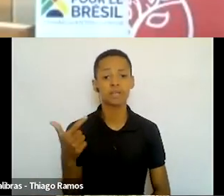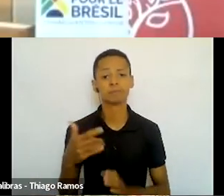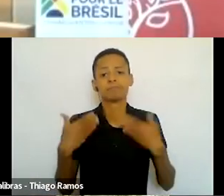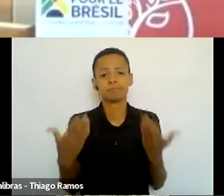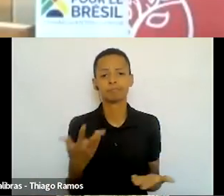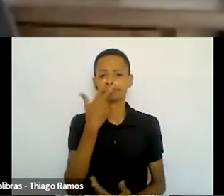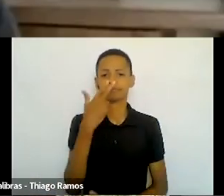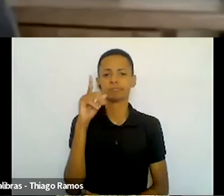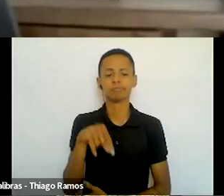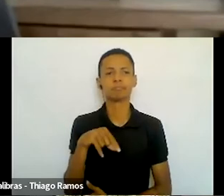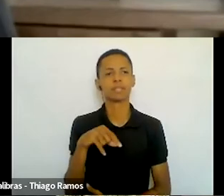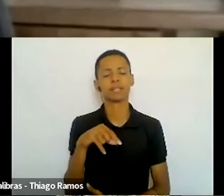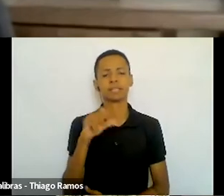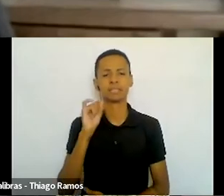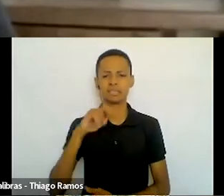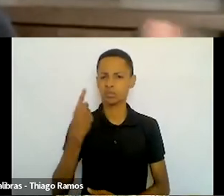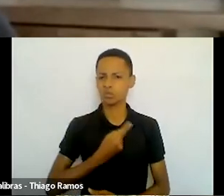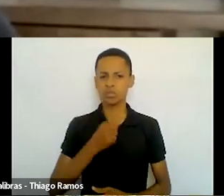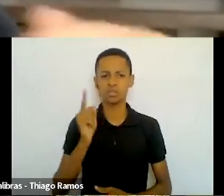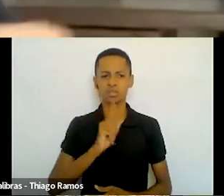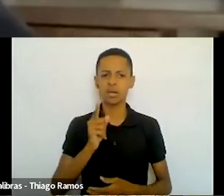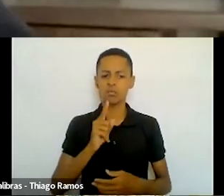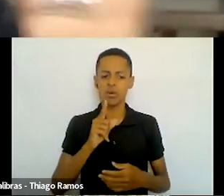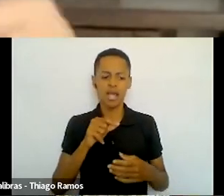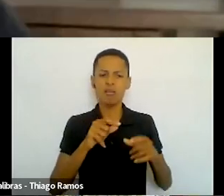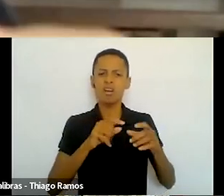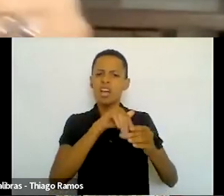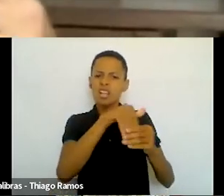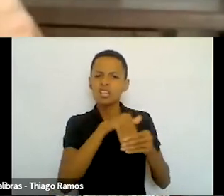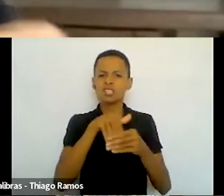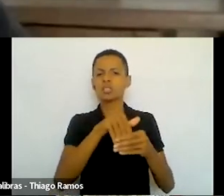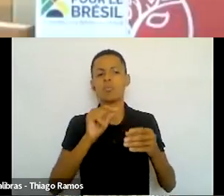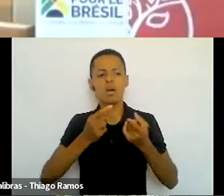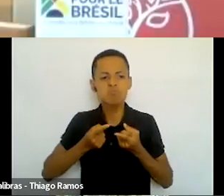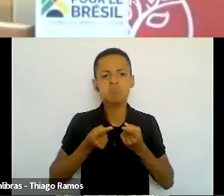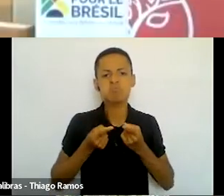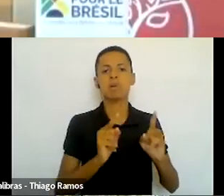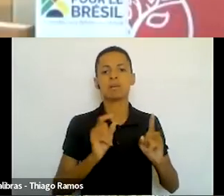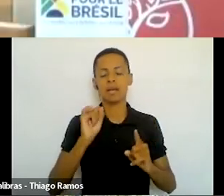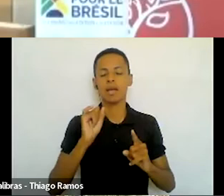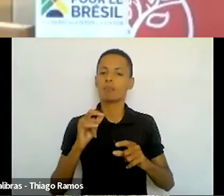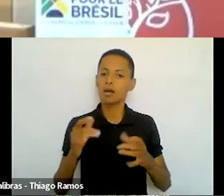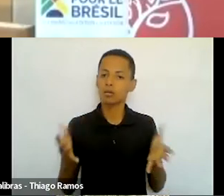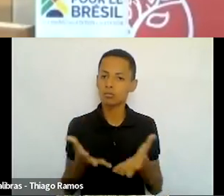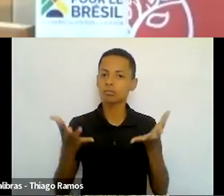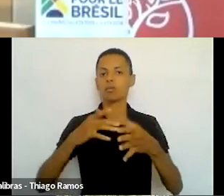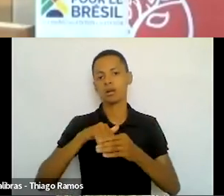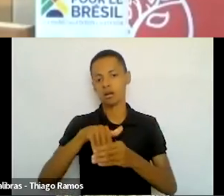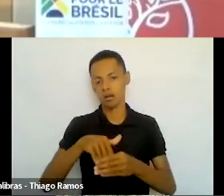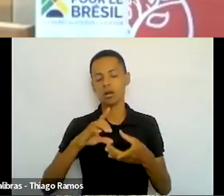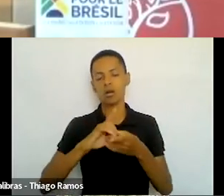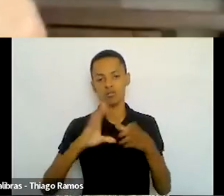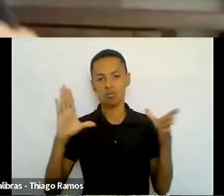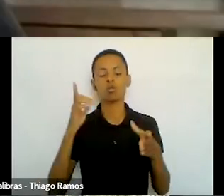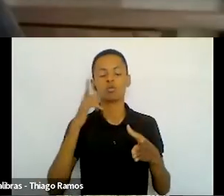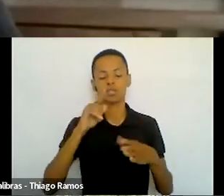não enfrentar essa questão, não só de tornar esse processo democrático mais consolidado e participativo,